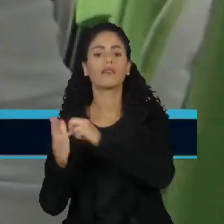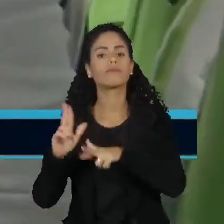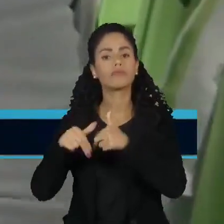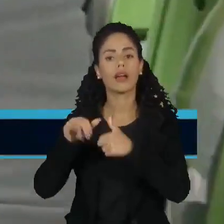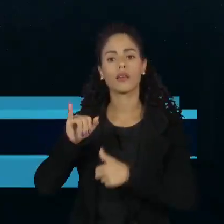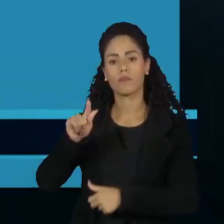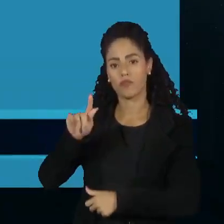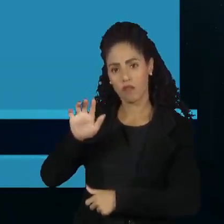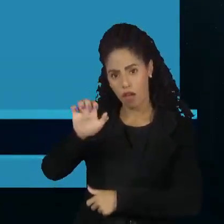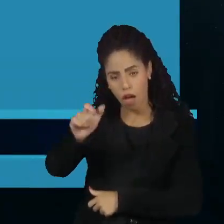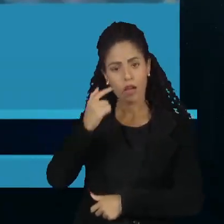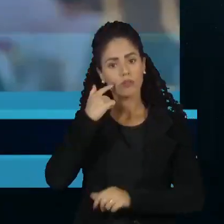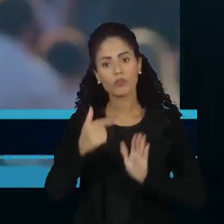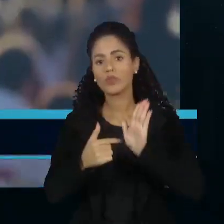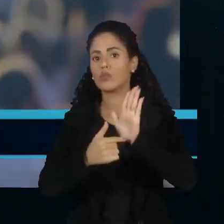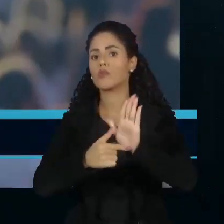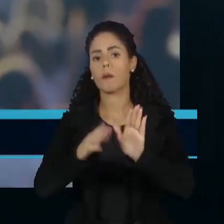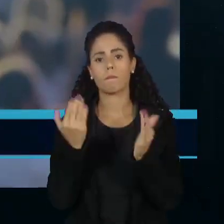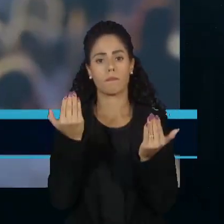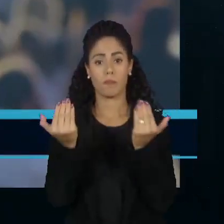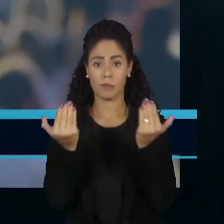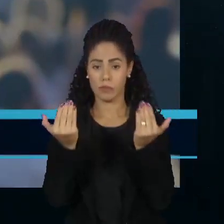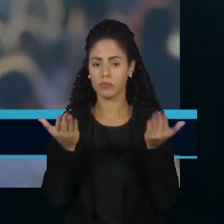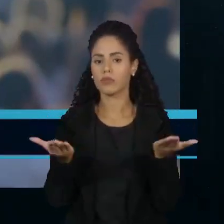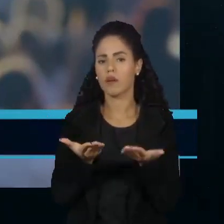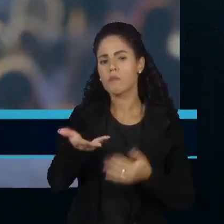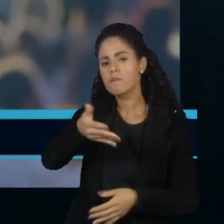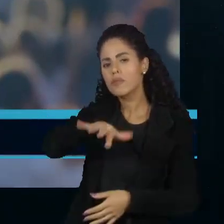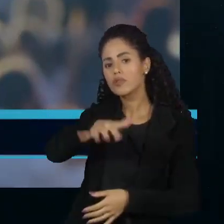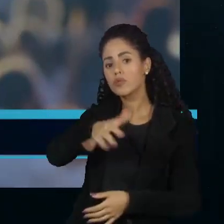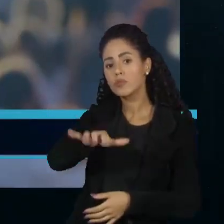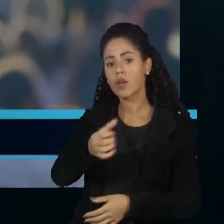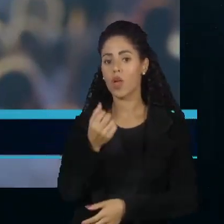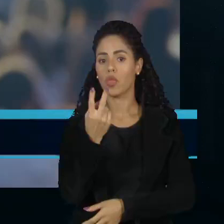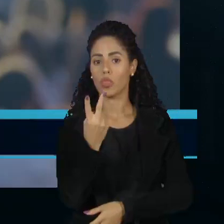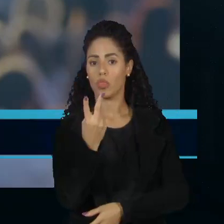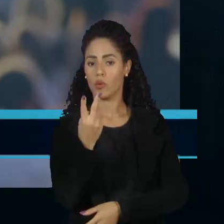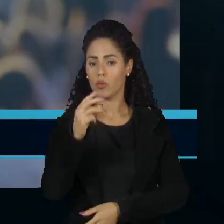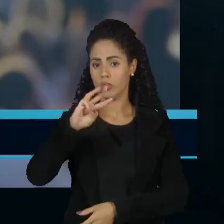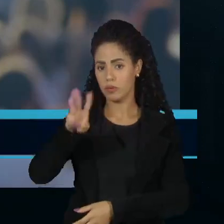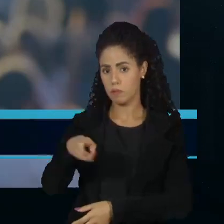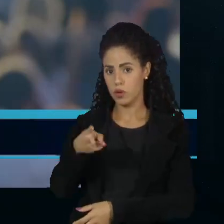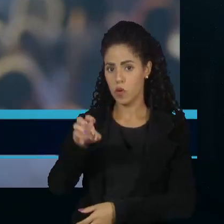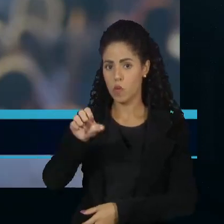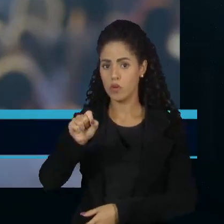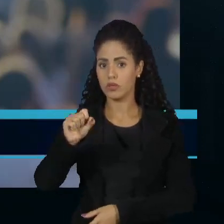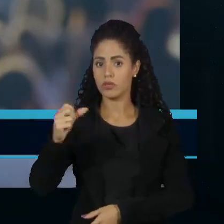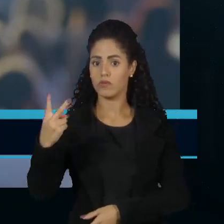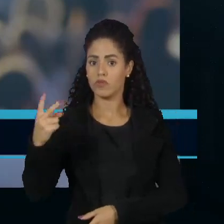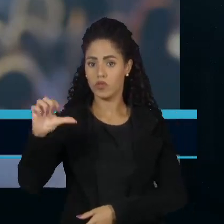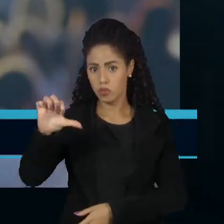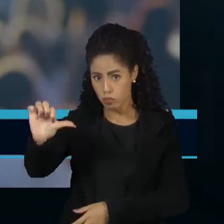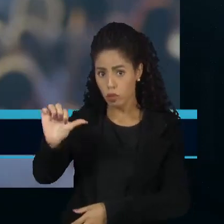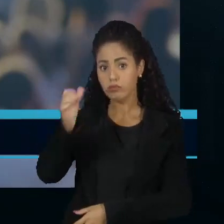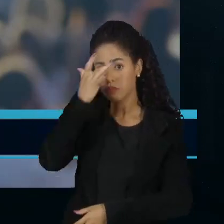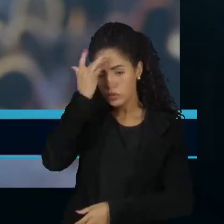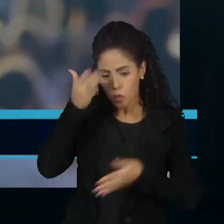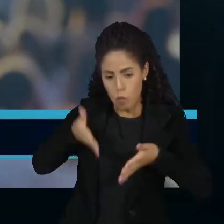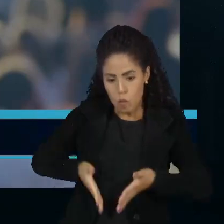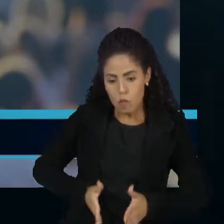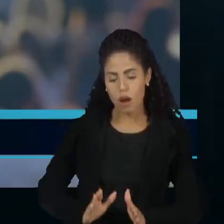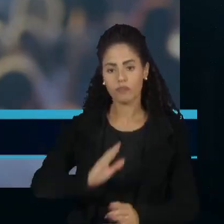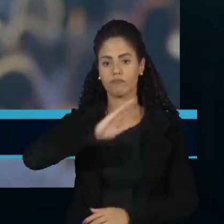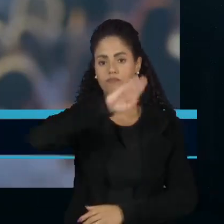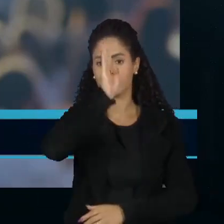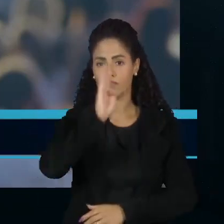IBGE como referência de comparação em média 2. 829.000 novos brasileiros